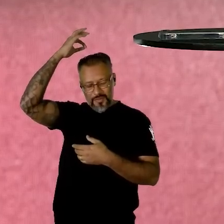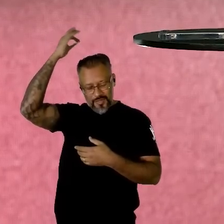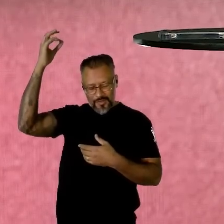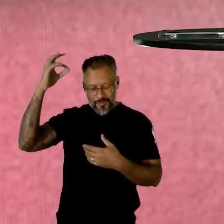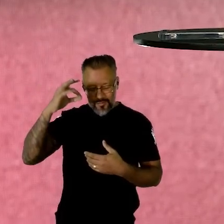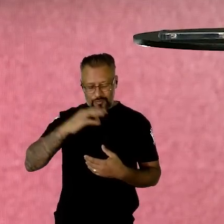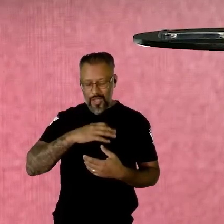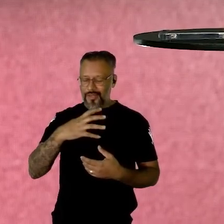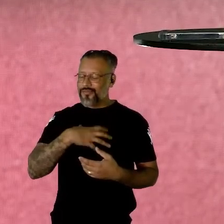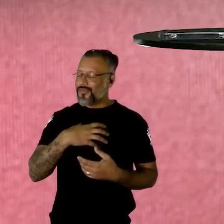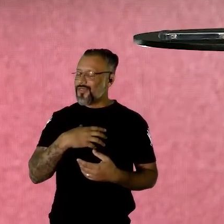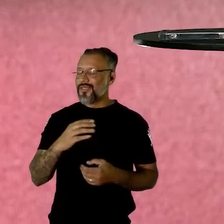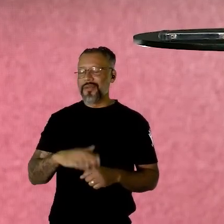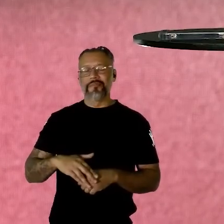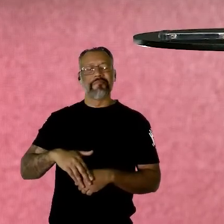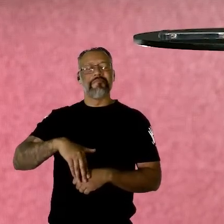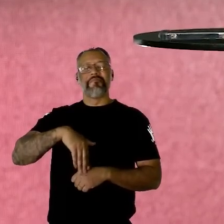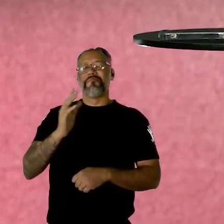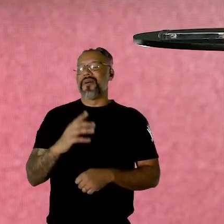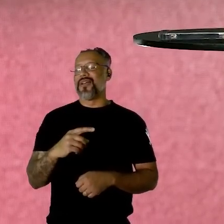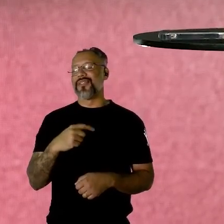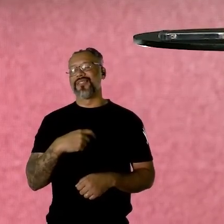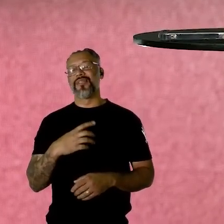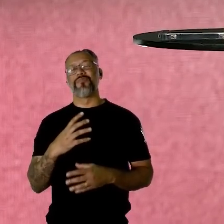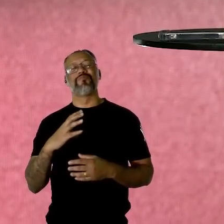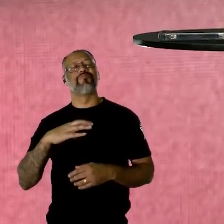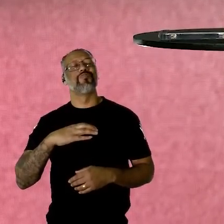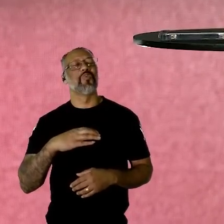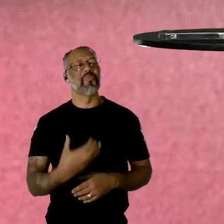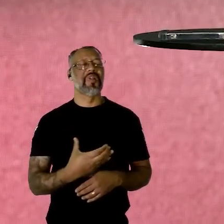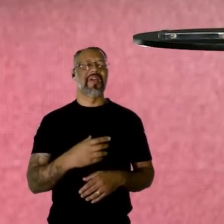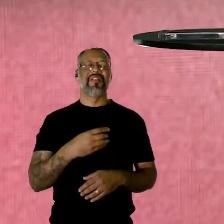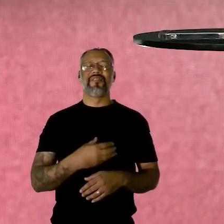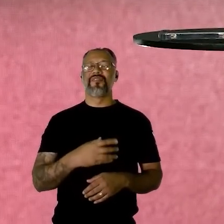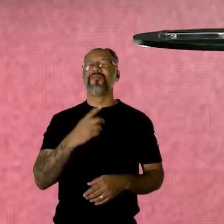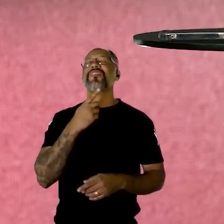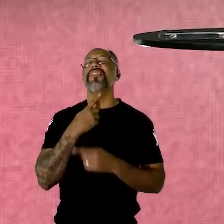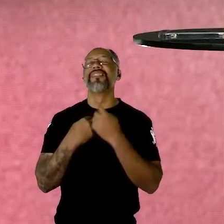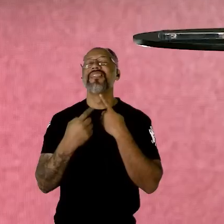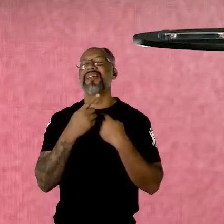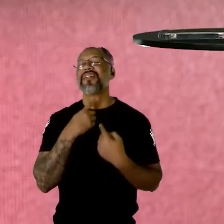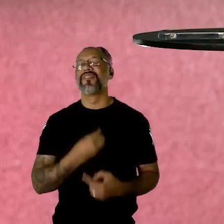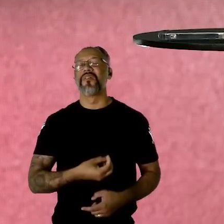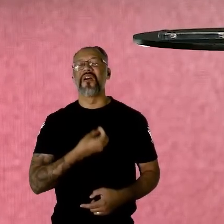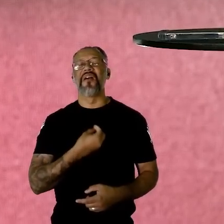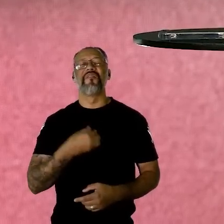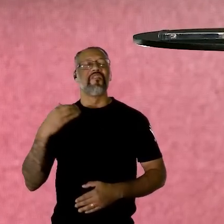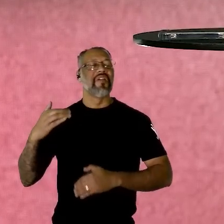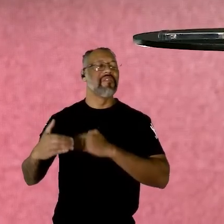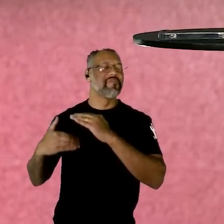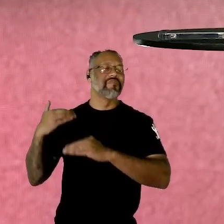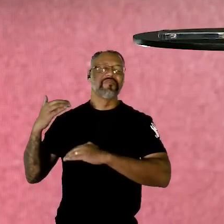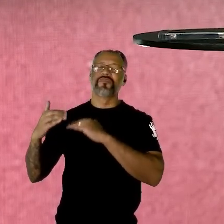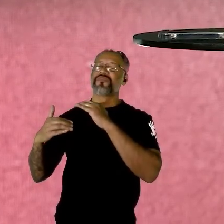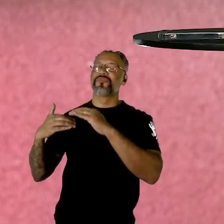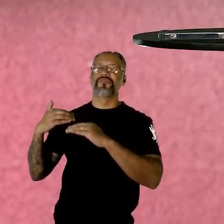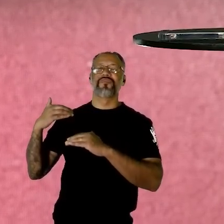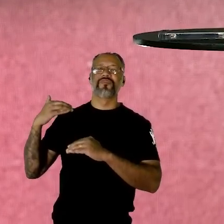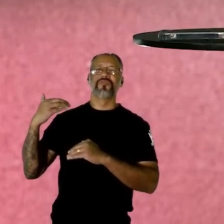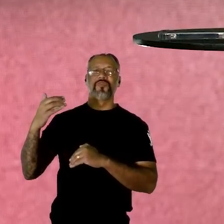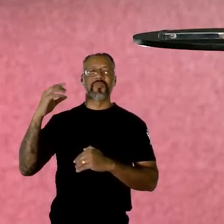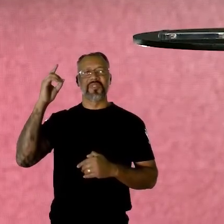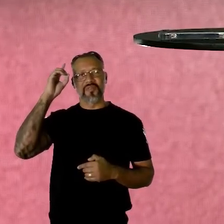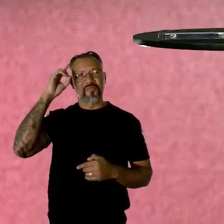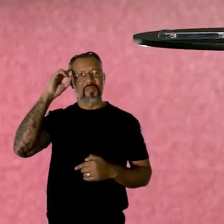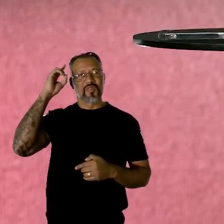menos medo do diabo menos medo de morrer eu tenho mais vontade de viver mais vontade de produzir a cada culto a cada encontro a cada encontro